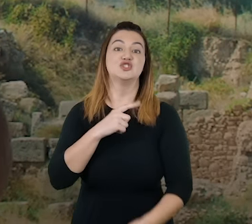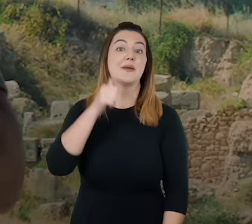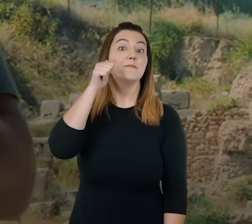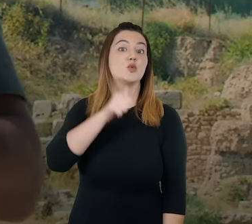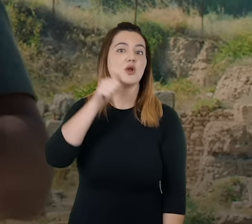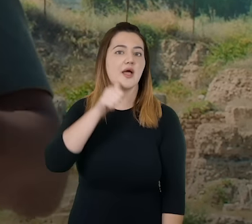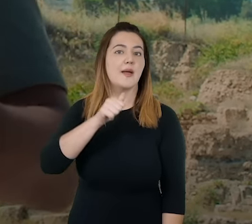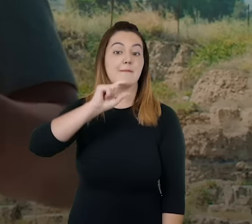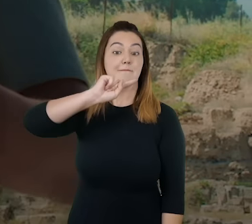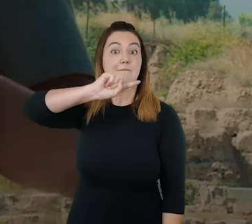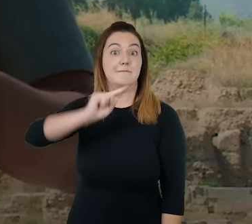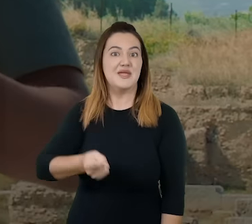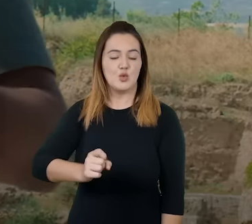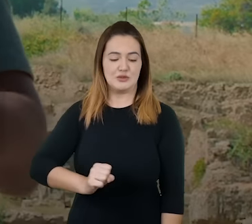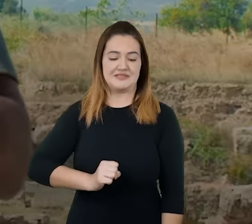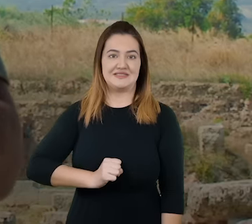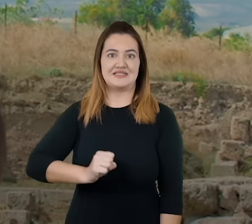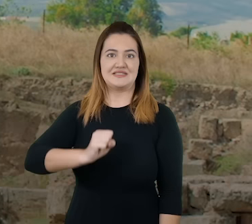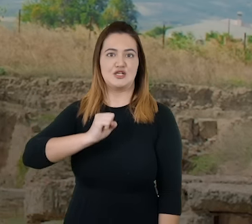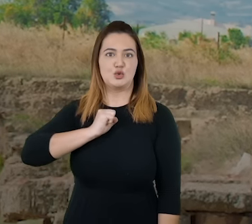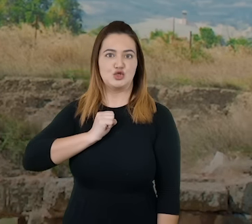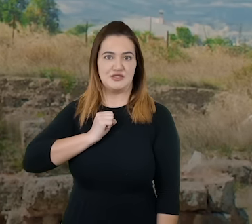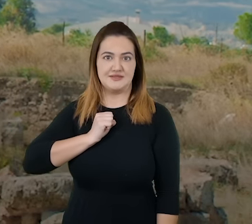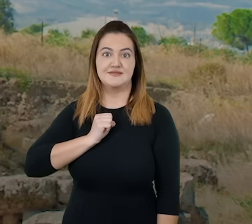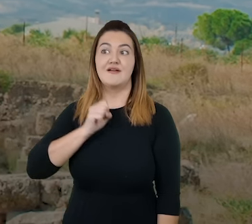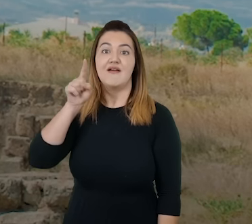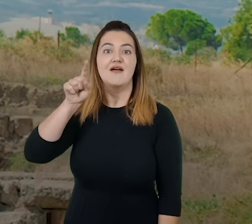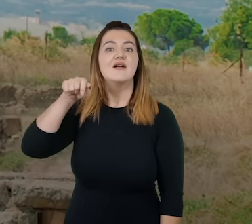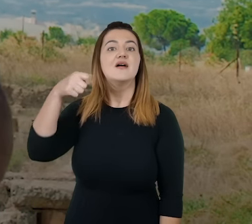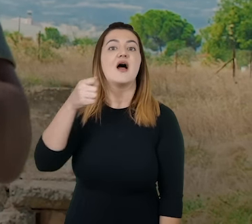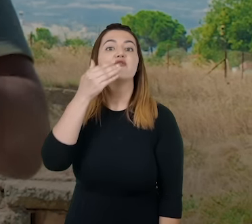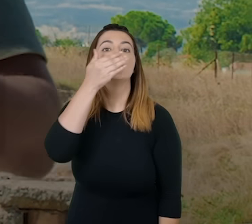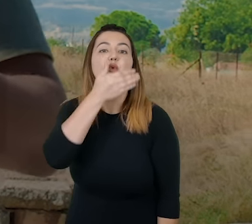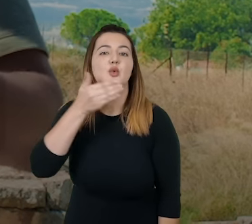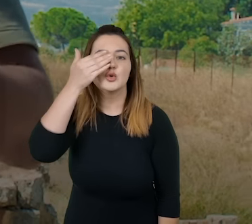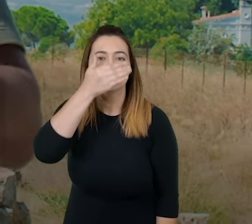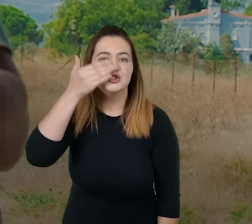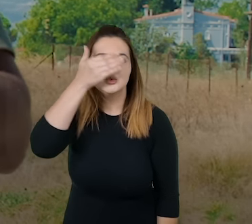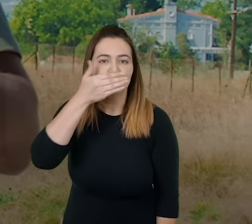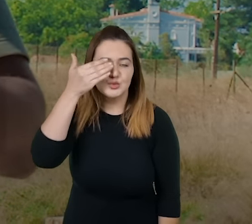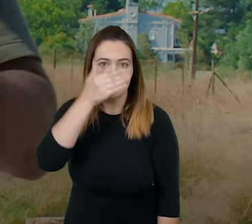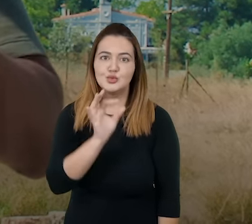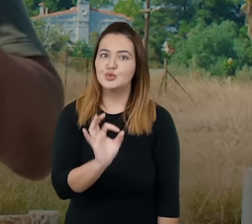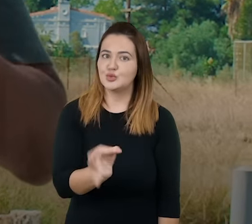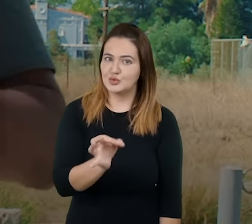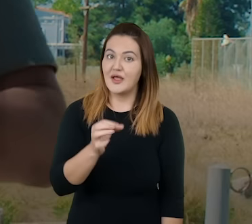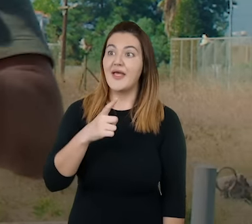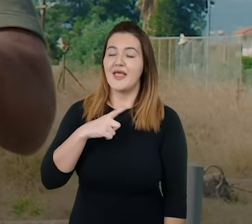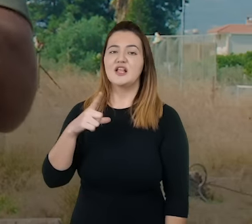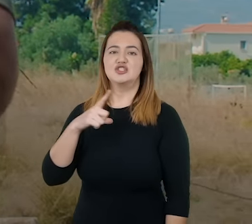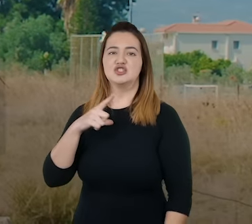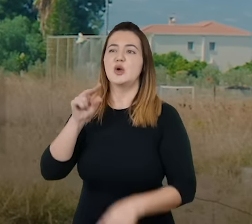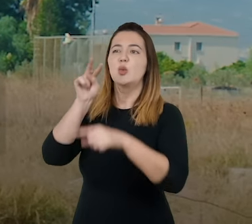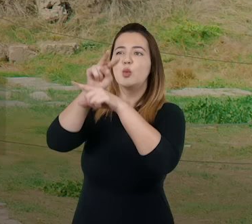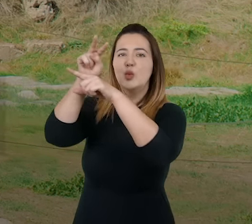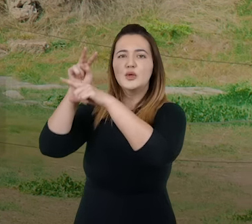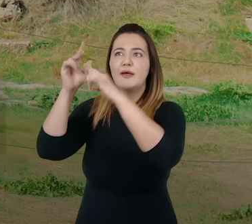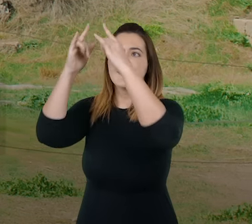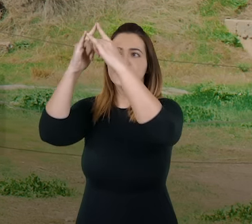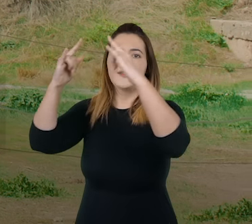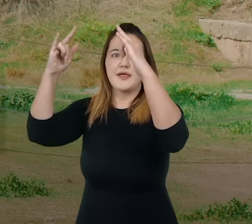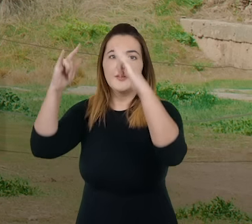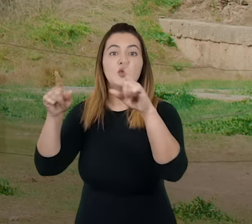ocupação, não apenas o zelo pelo templo de Afrodite, o seu culto, mas também a manutenção do templo e